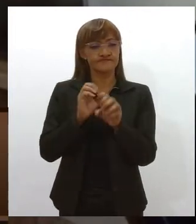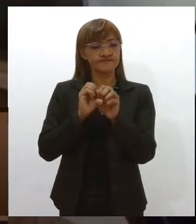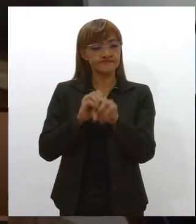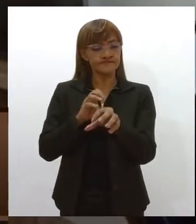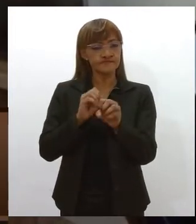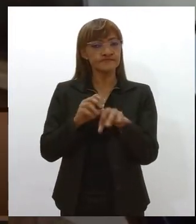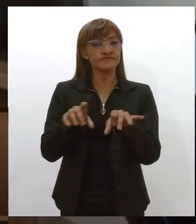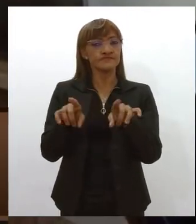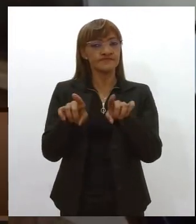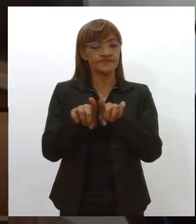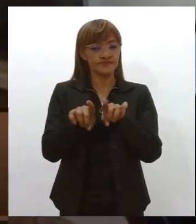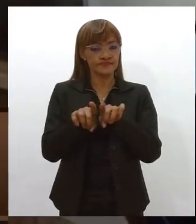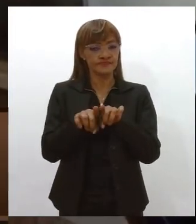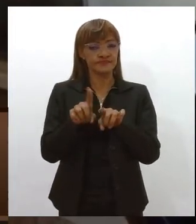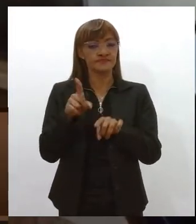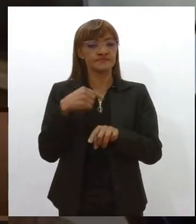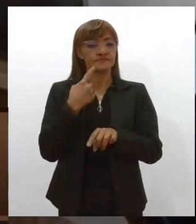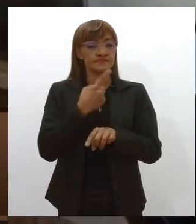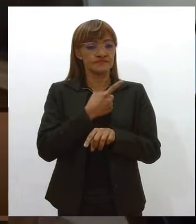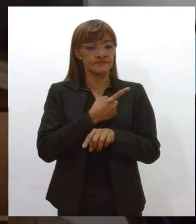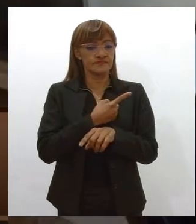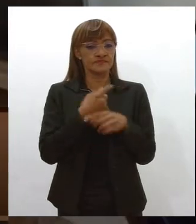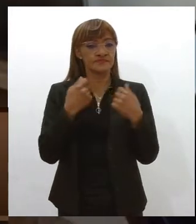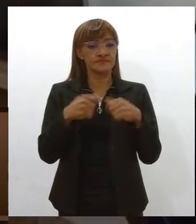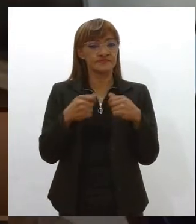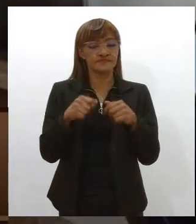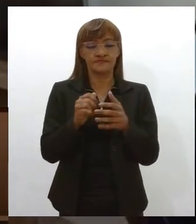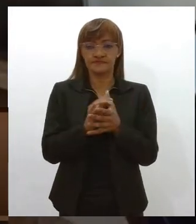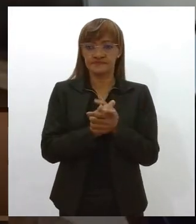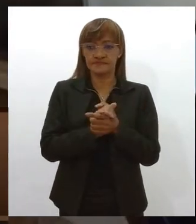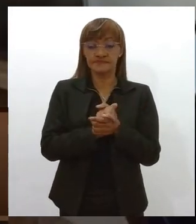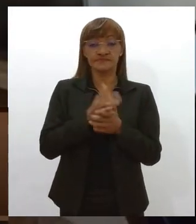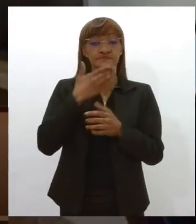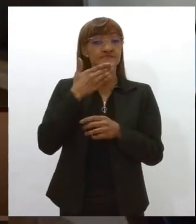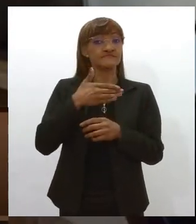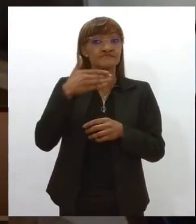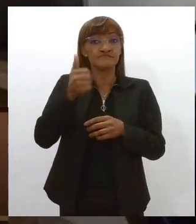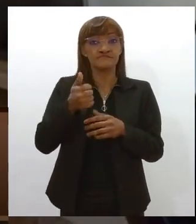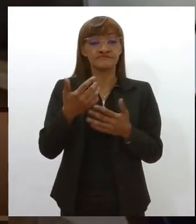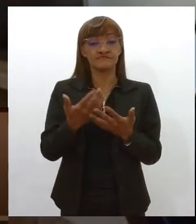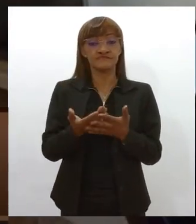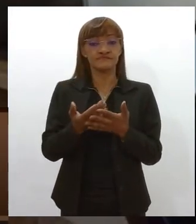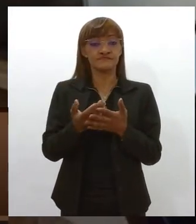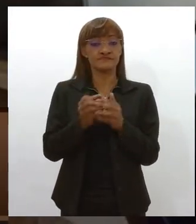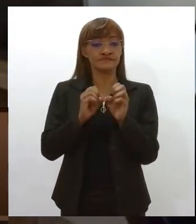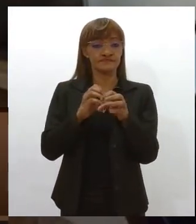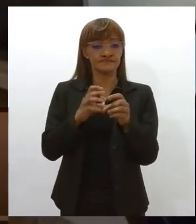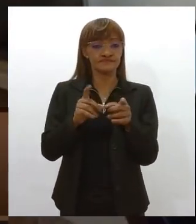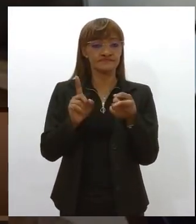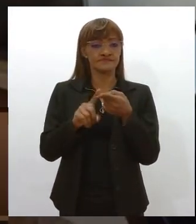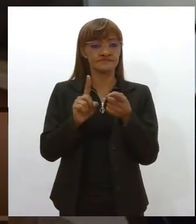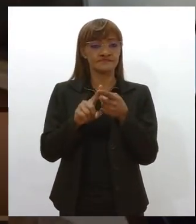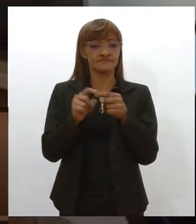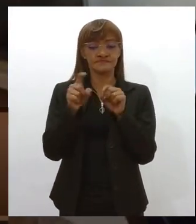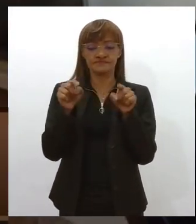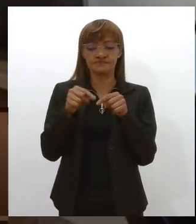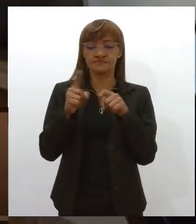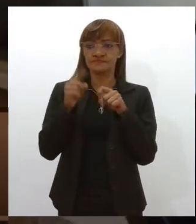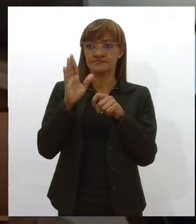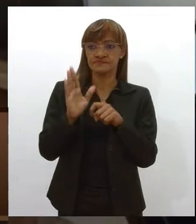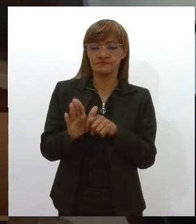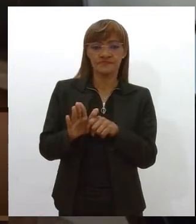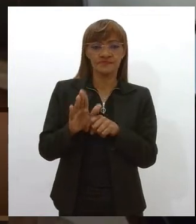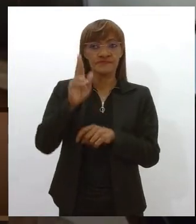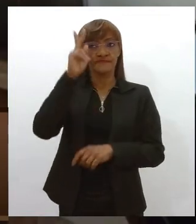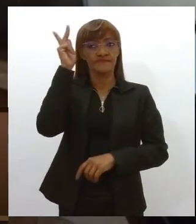a gente precisa muito melhorar a nossa educação. A gente, dentro de consultórios, a gente vai ouvindo muitas histórias e eu lhe